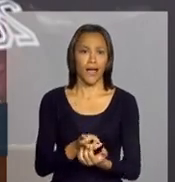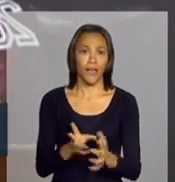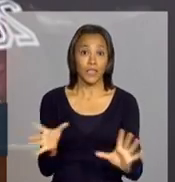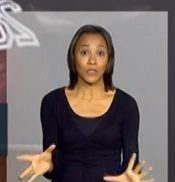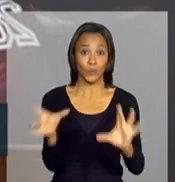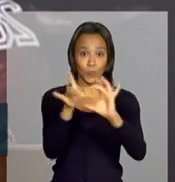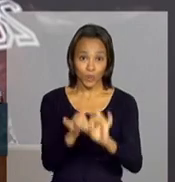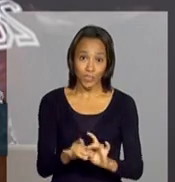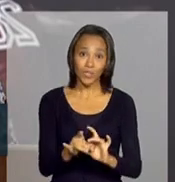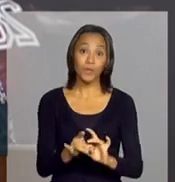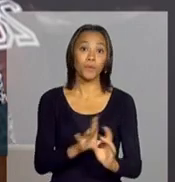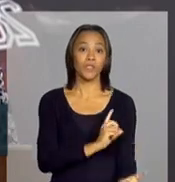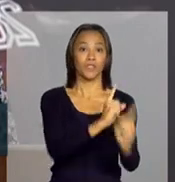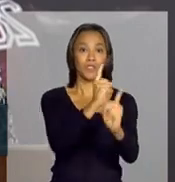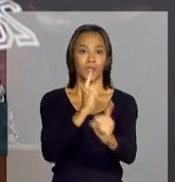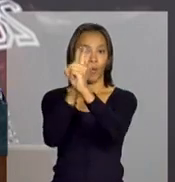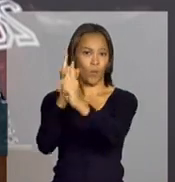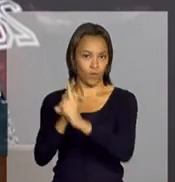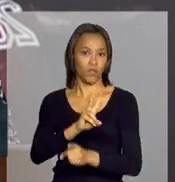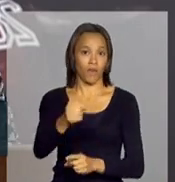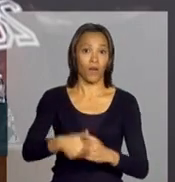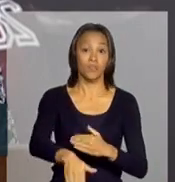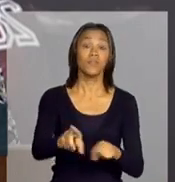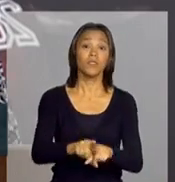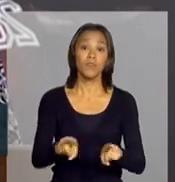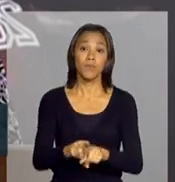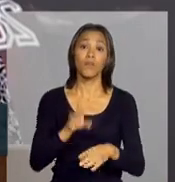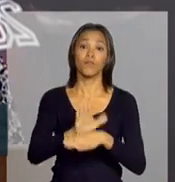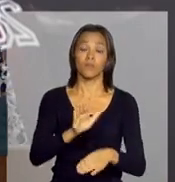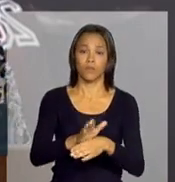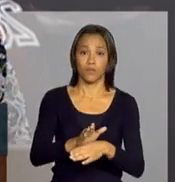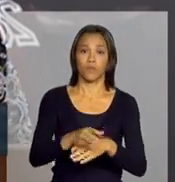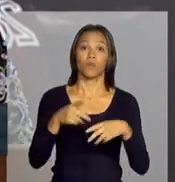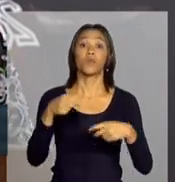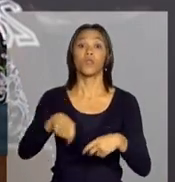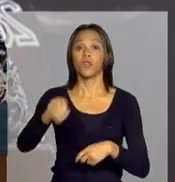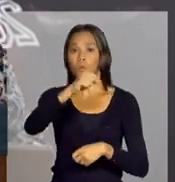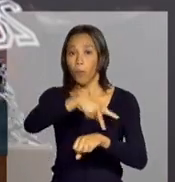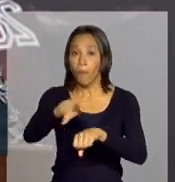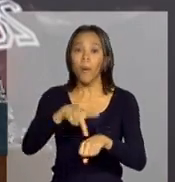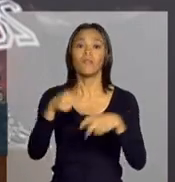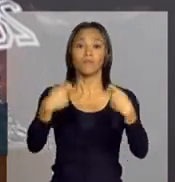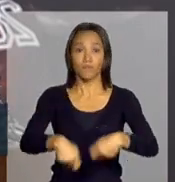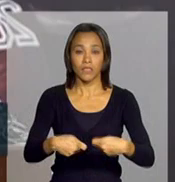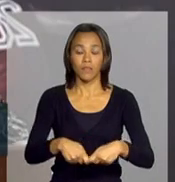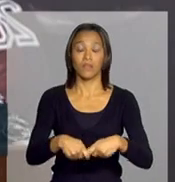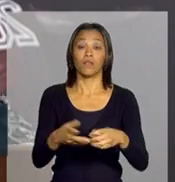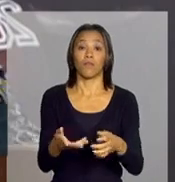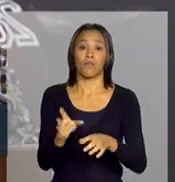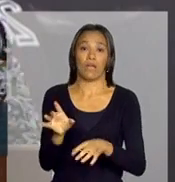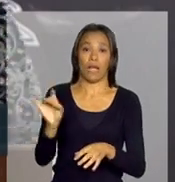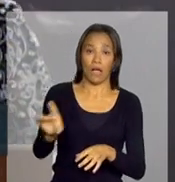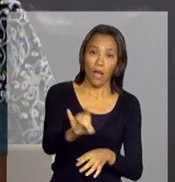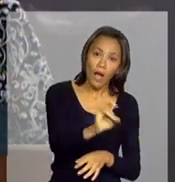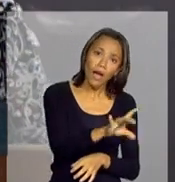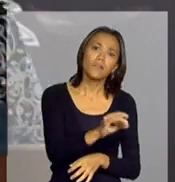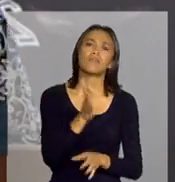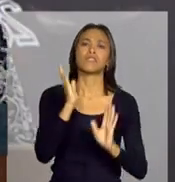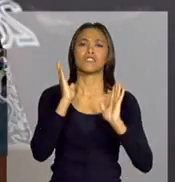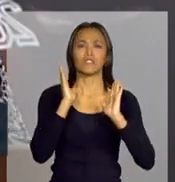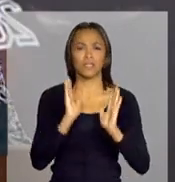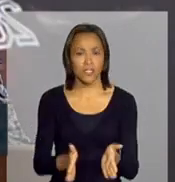acontecimentos e com as necessidades do país cada um de vocês que